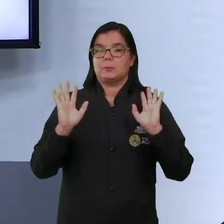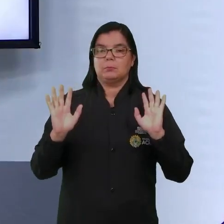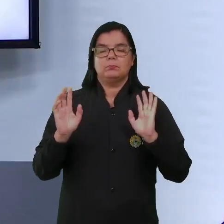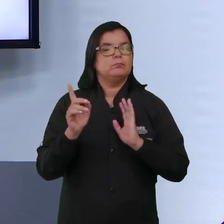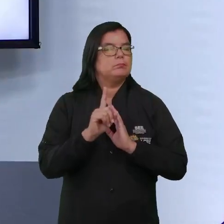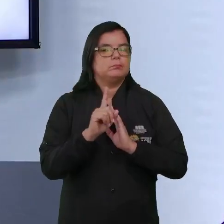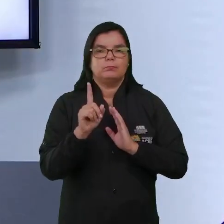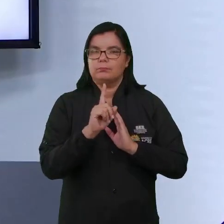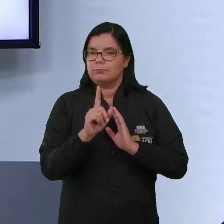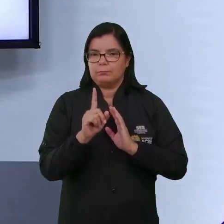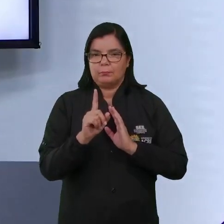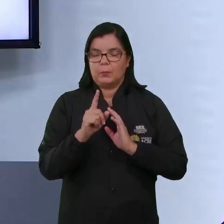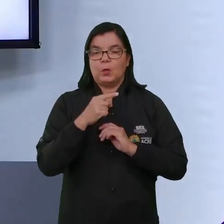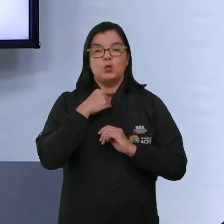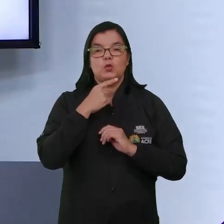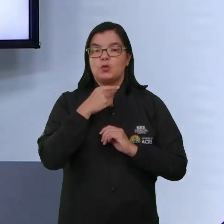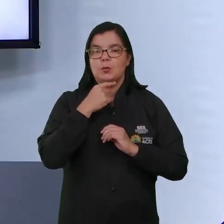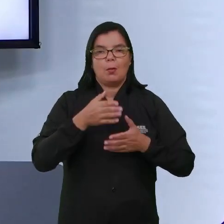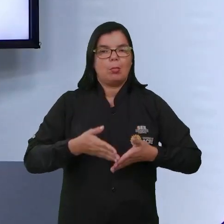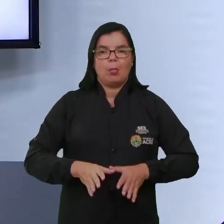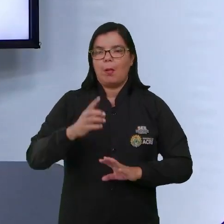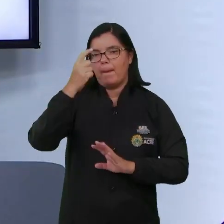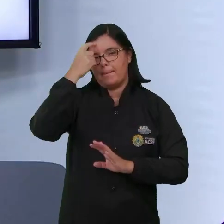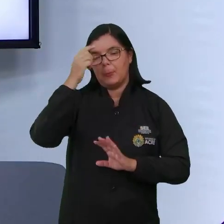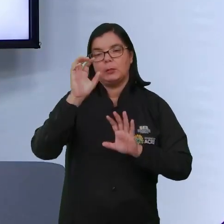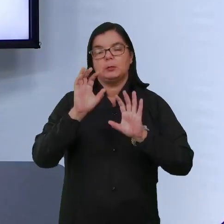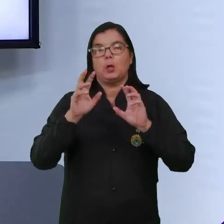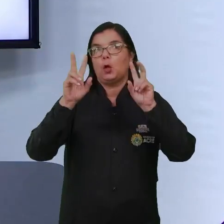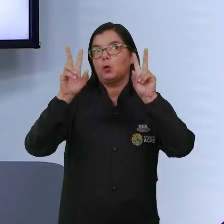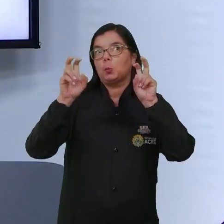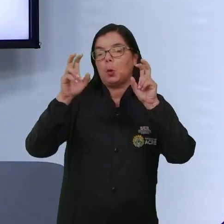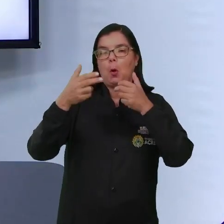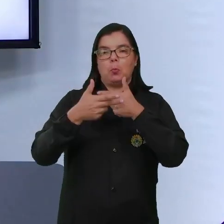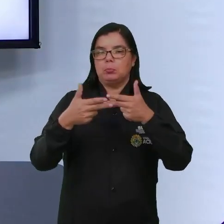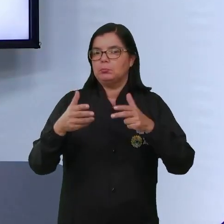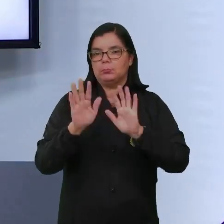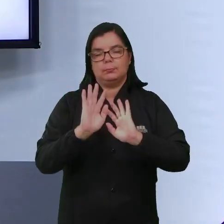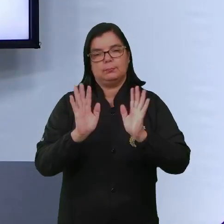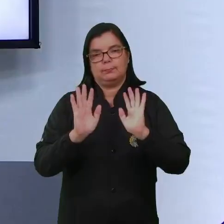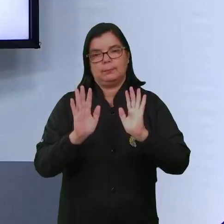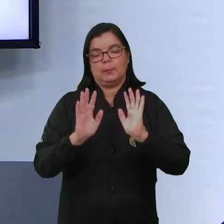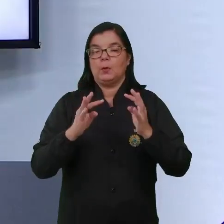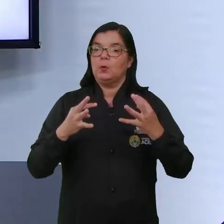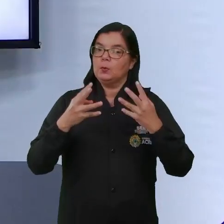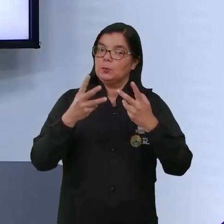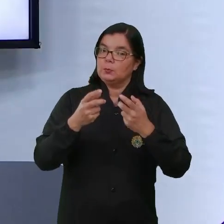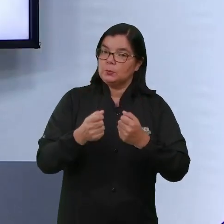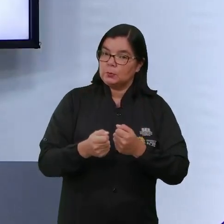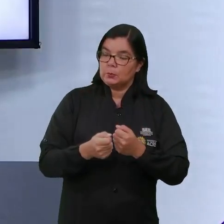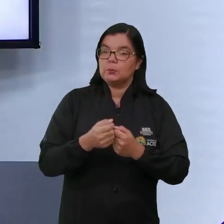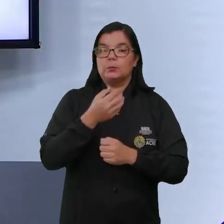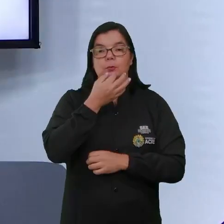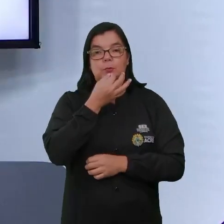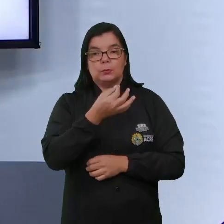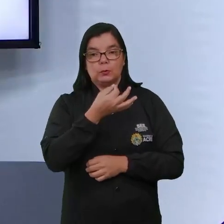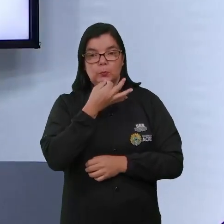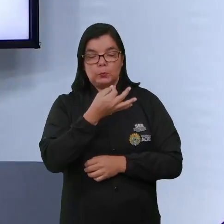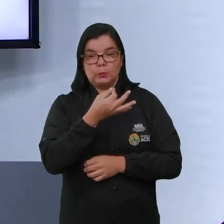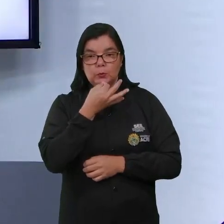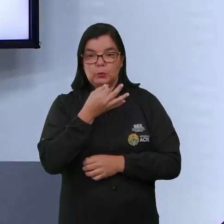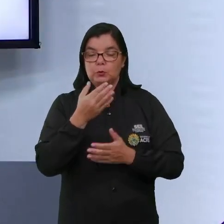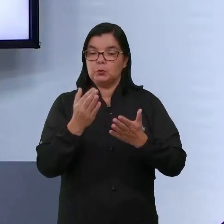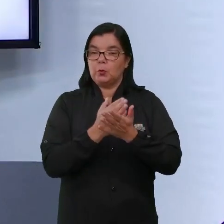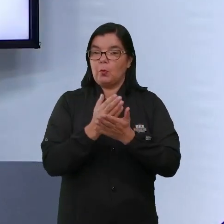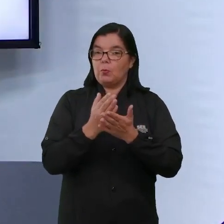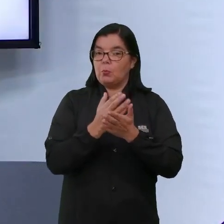Não, ninguém nasce pensando a respeito de algo. Todos os nossos posicionamentos a respeito